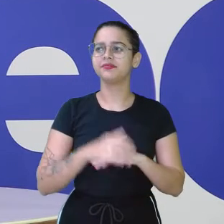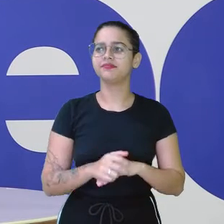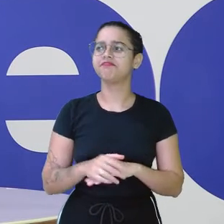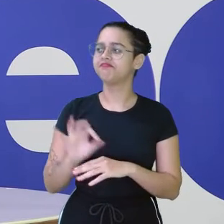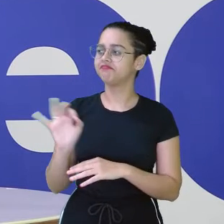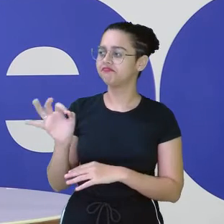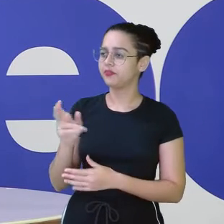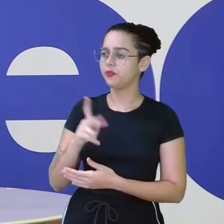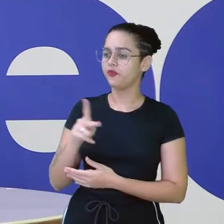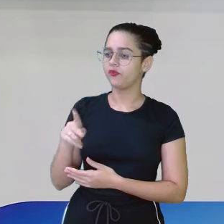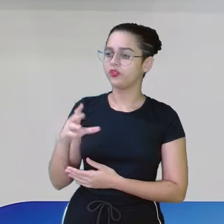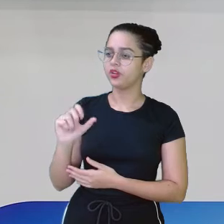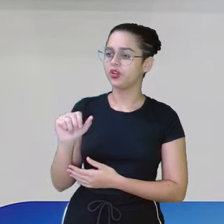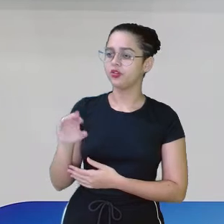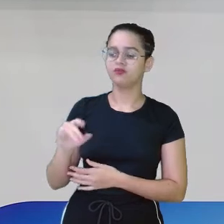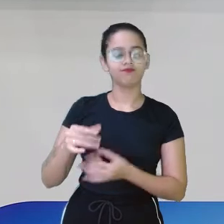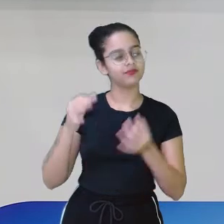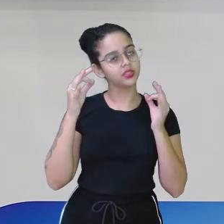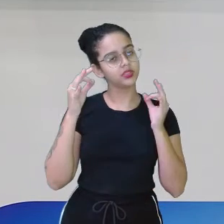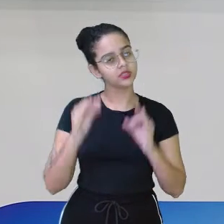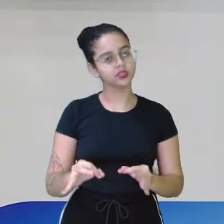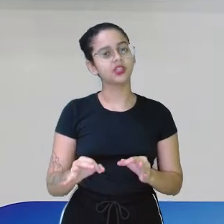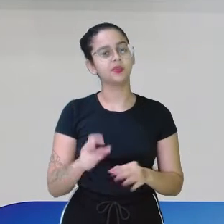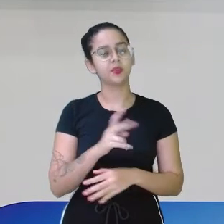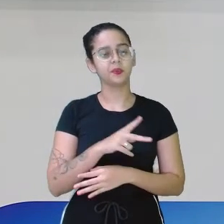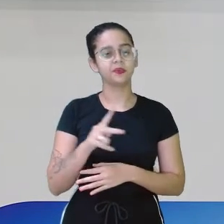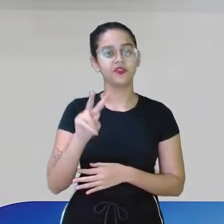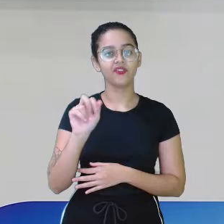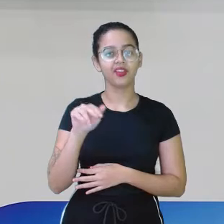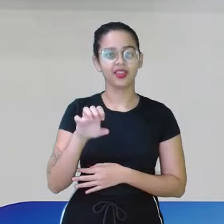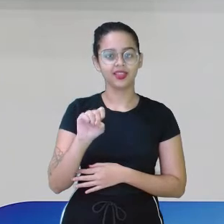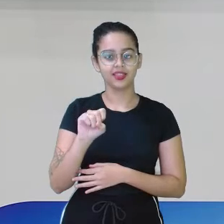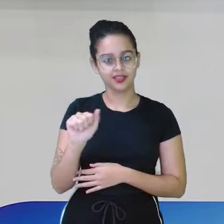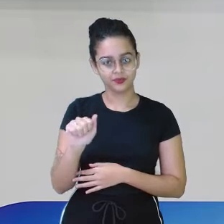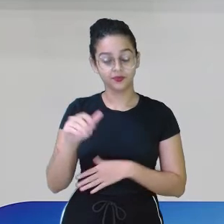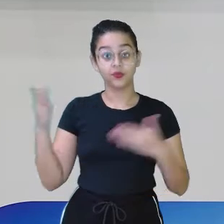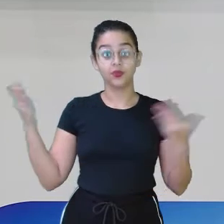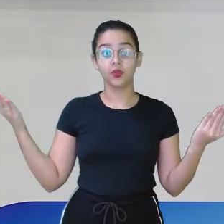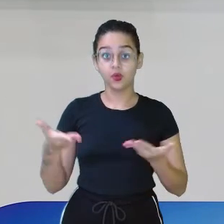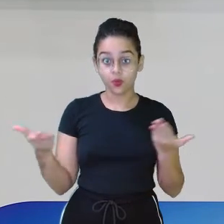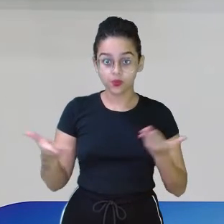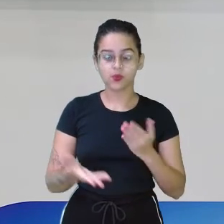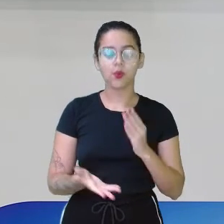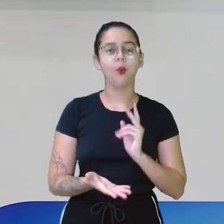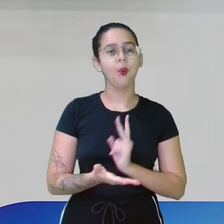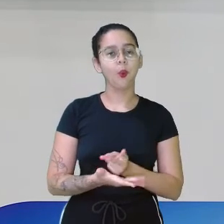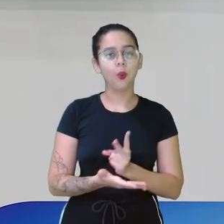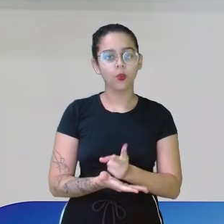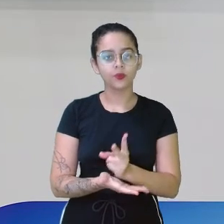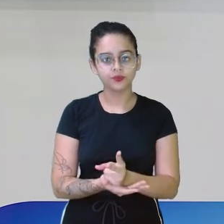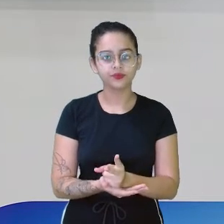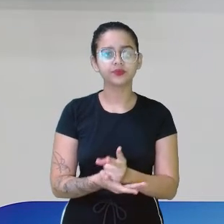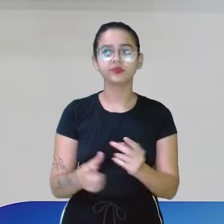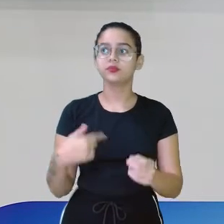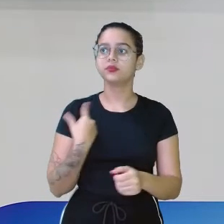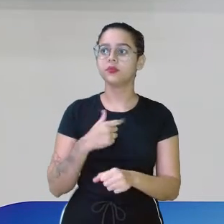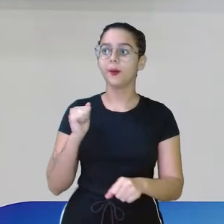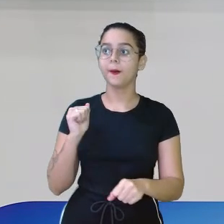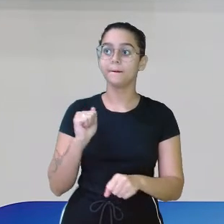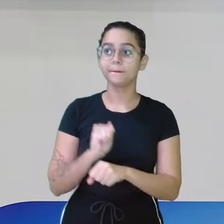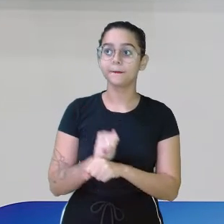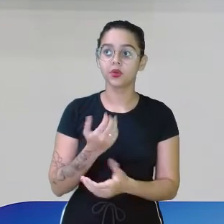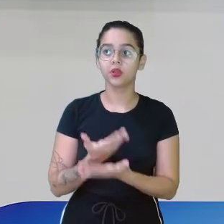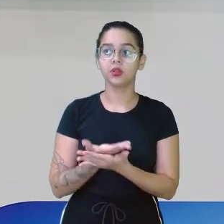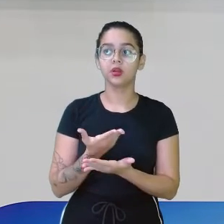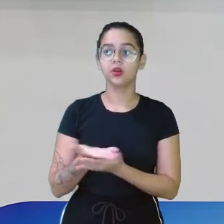Carol? É exatamente isso, professora Vanessa. Hoje a gente vai continuar aqui. Nós paramos, né, na